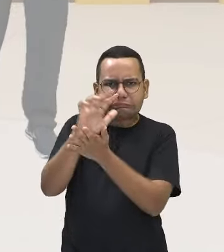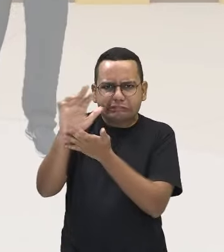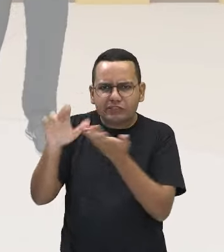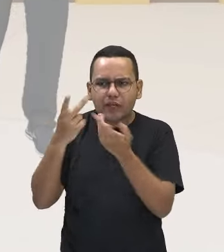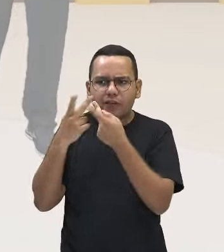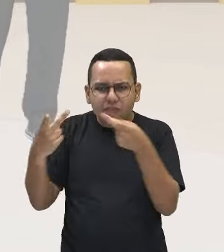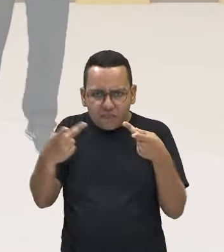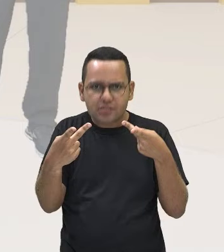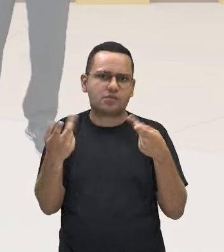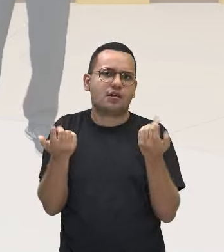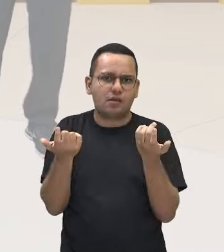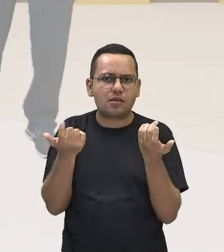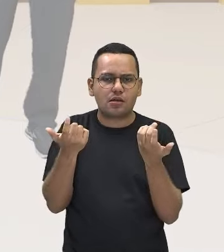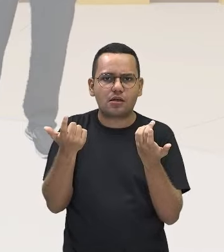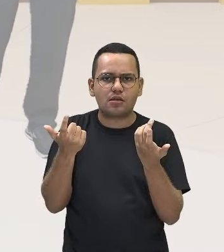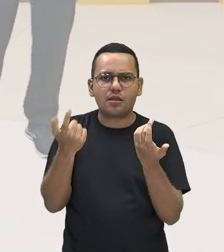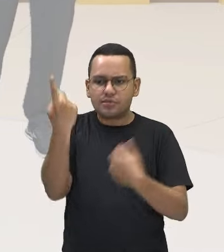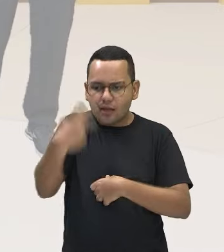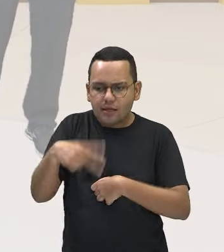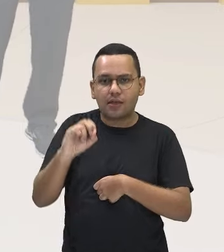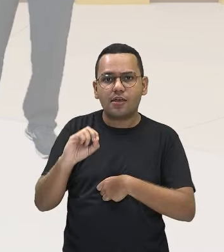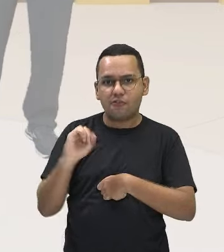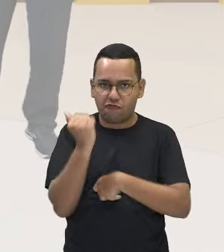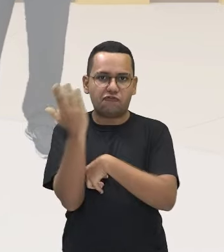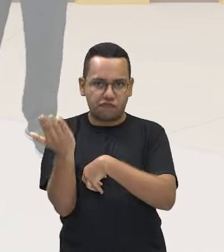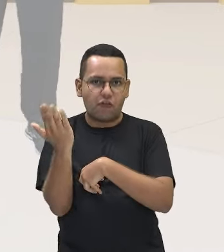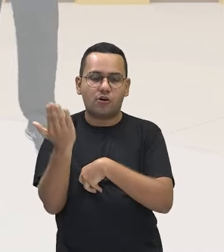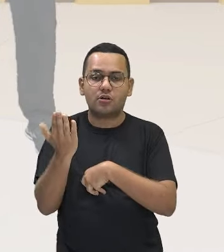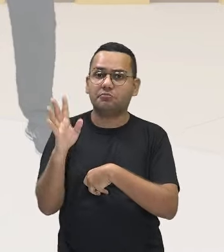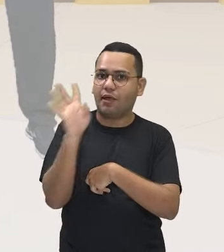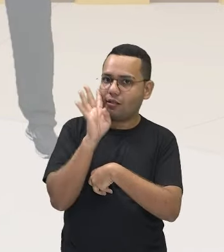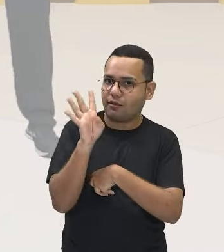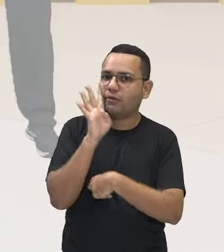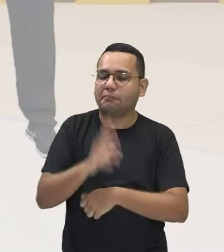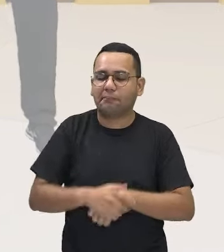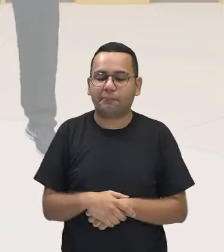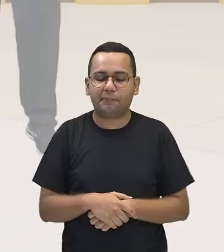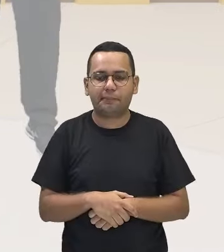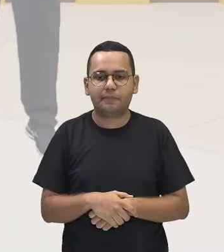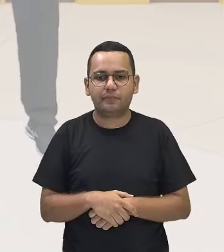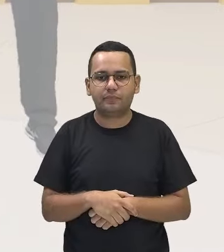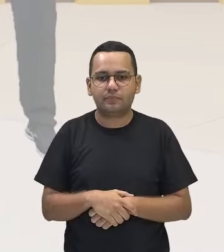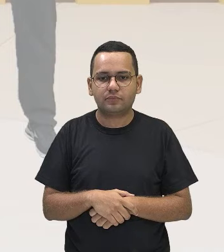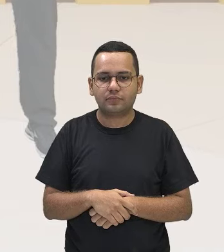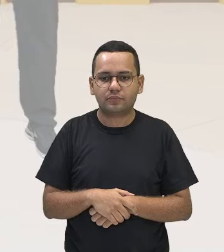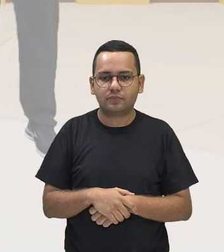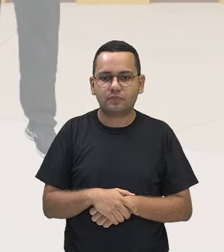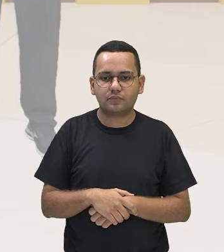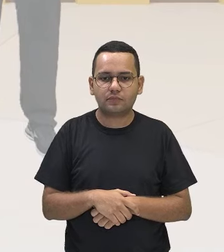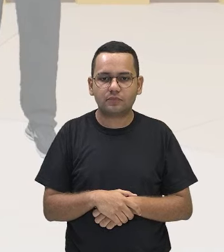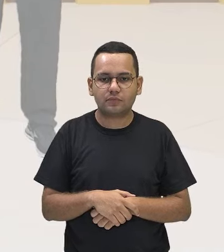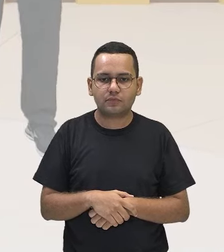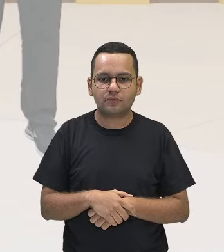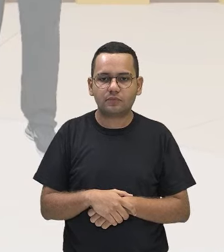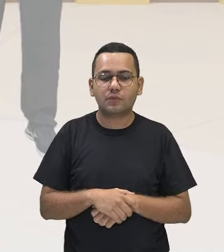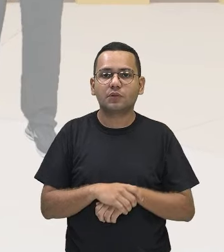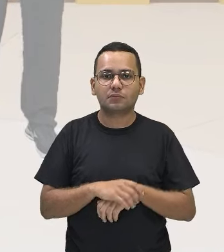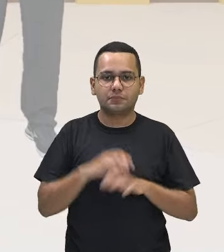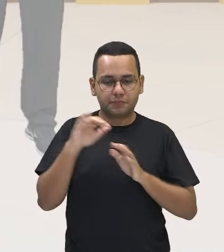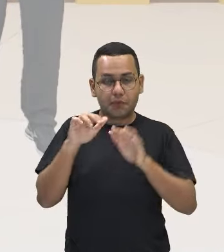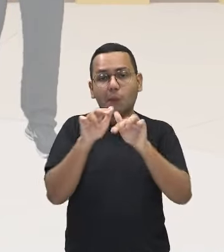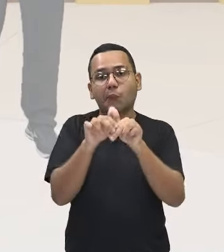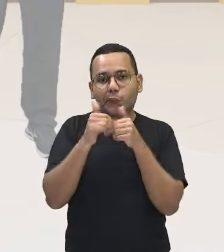como de outros países, também vai ajudar. Bacana, né? Como a gente está empreendendo com aquilo, aqui na cidade de Manaus, a